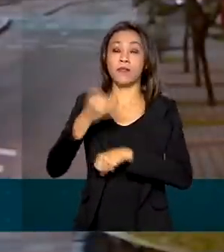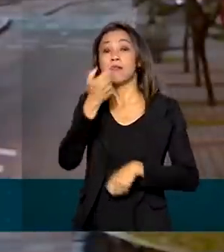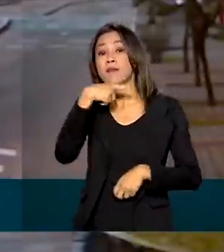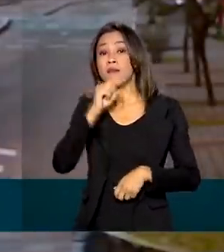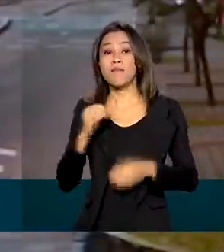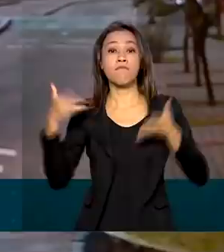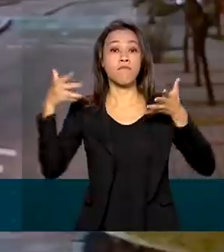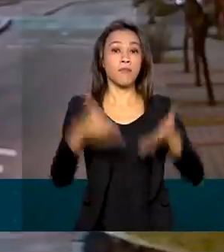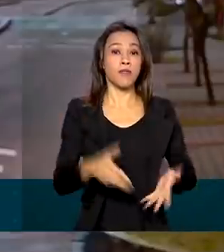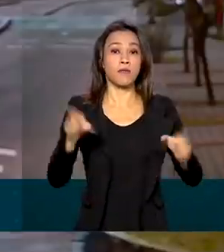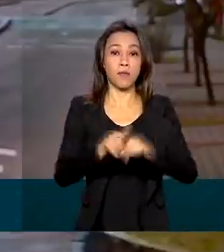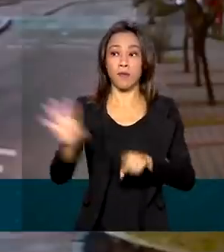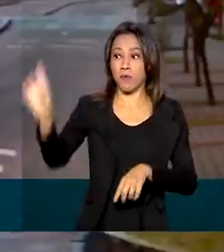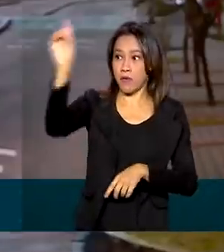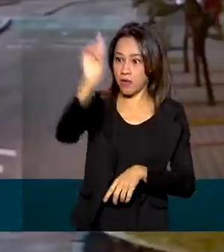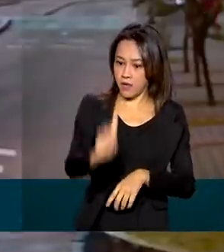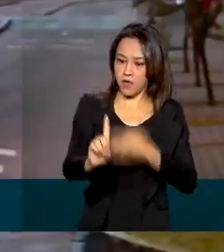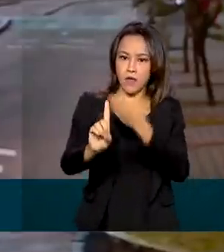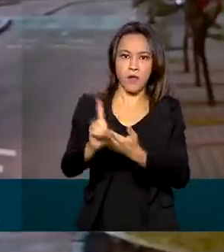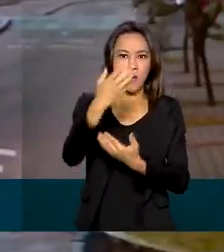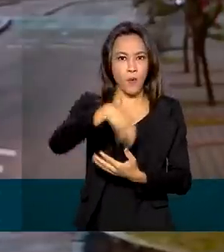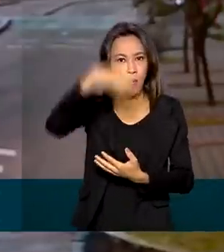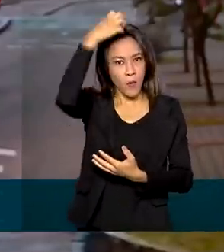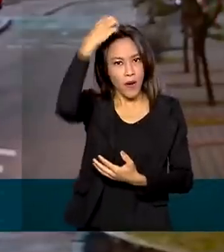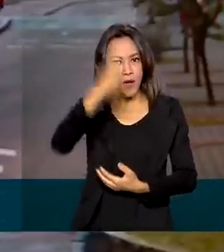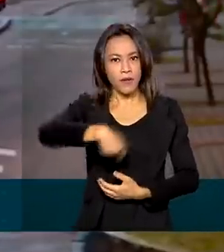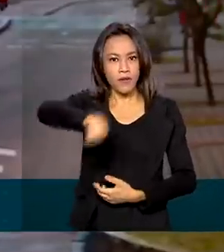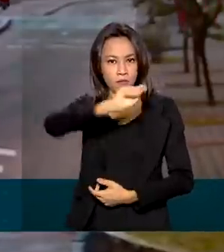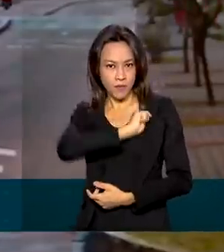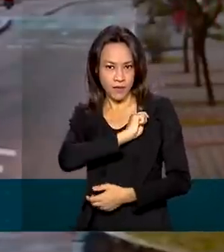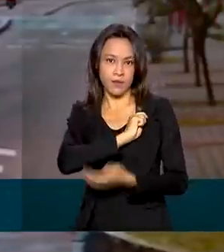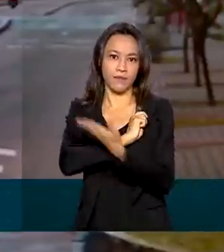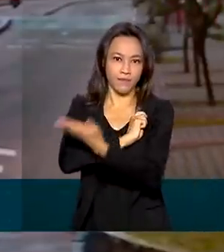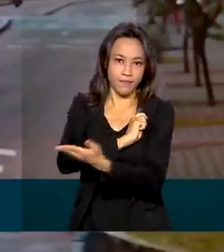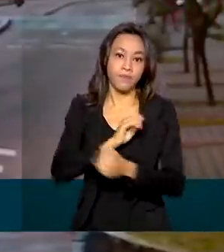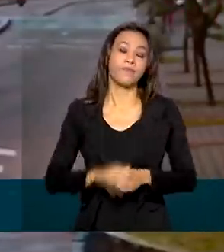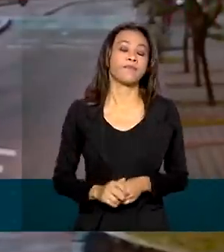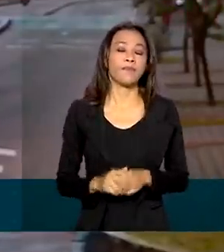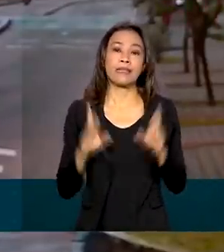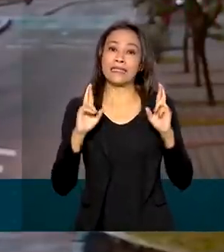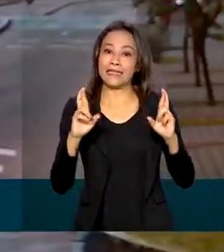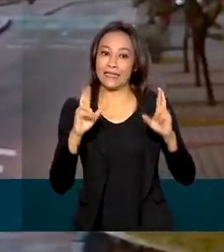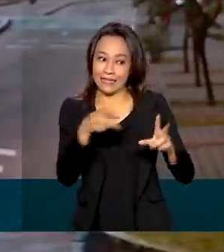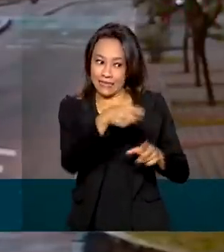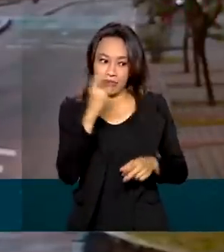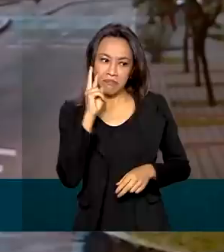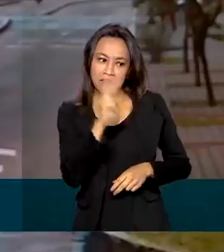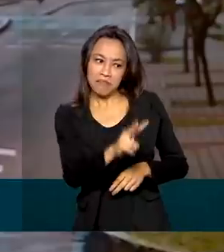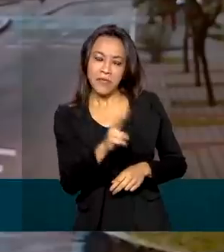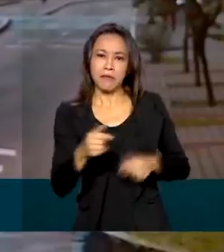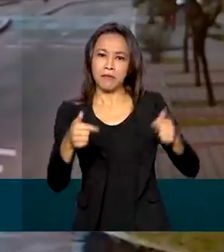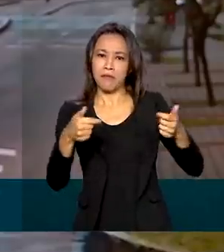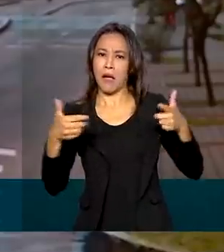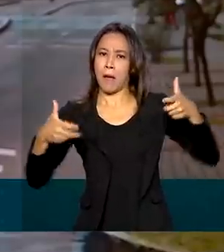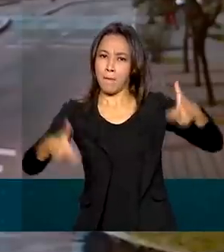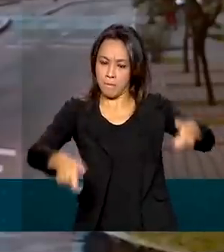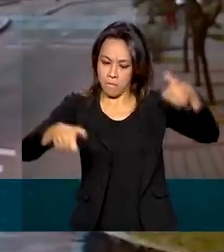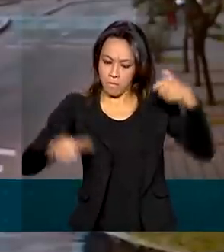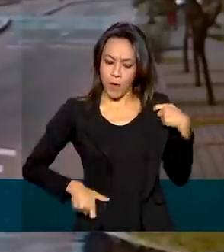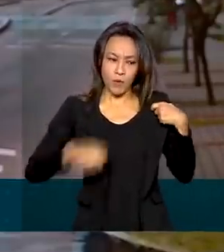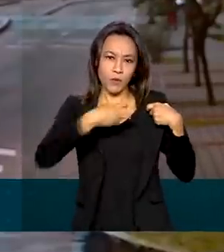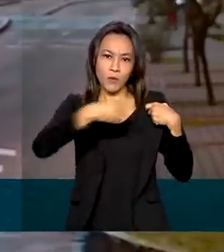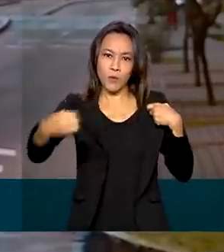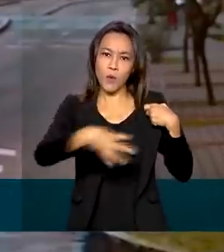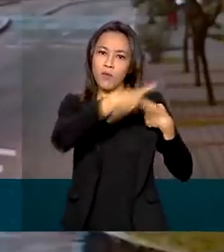da cerimônia é o rei da Espanha, Felipe VI. A expectativa com a posse de Guillermo Lasso é que Brasil